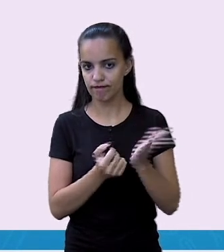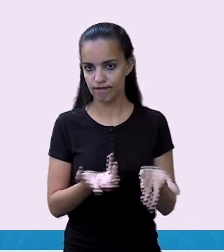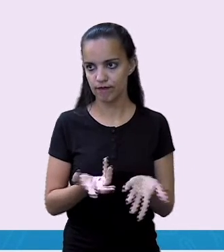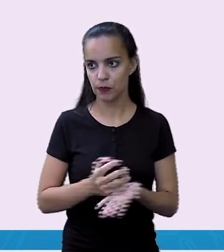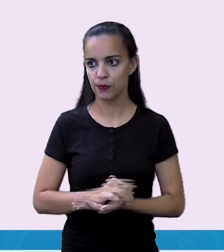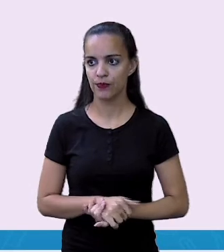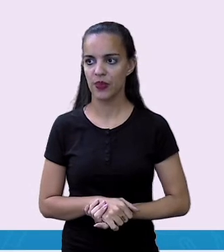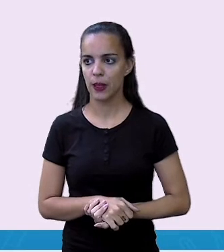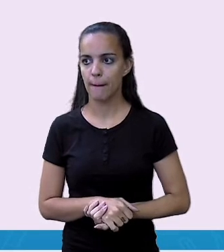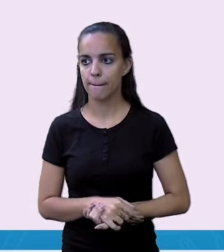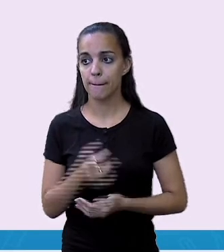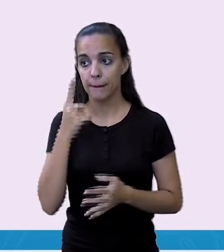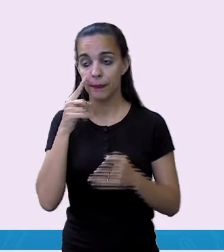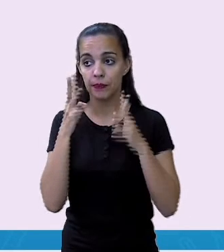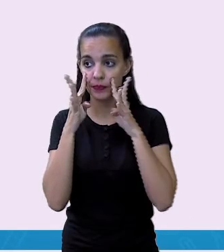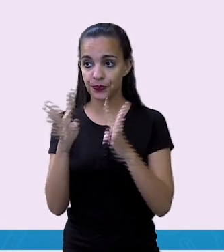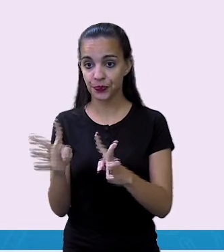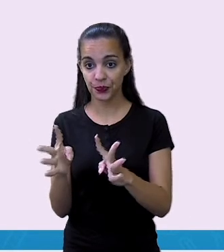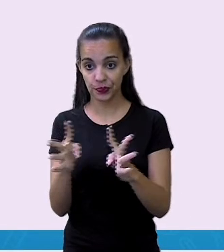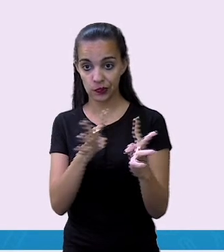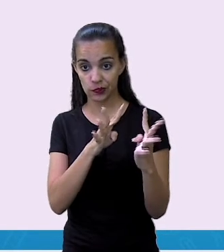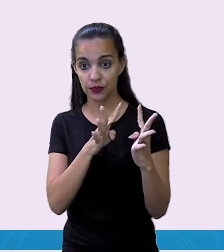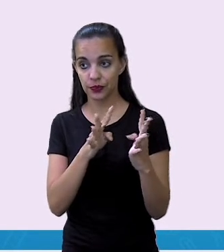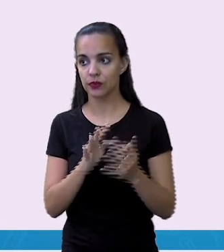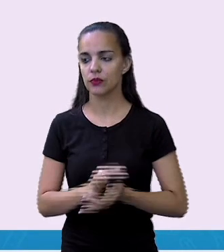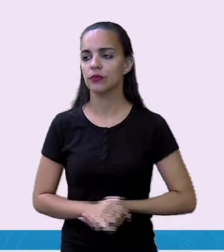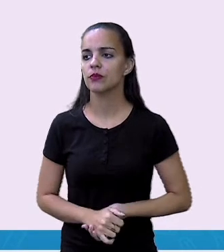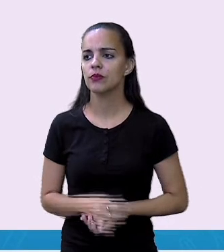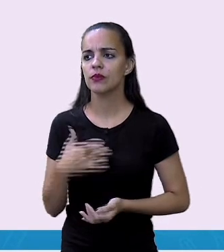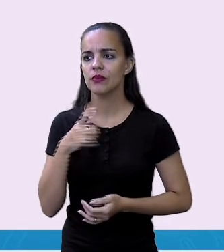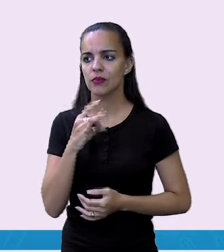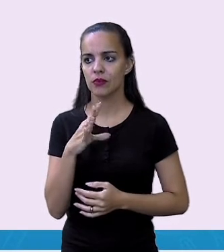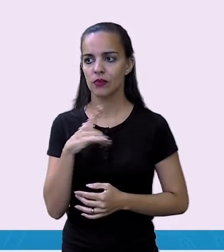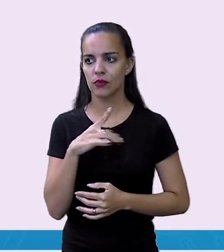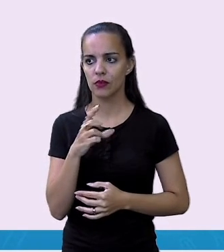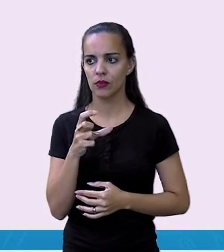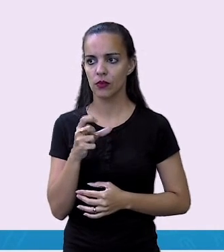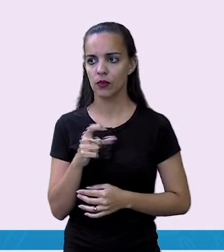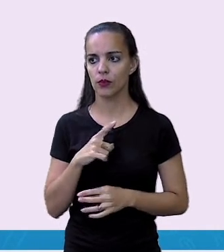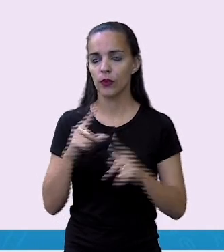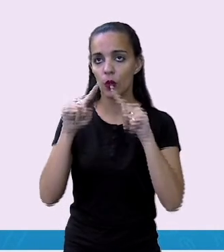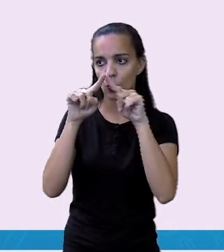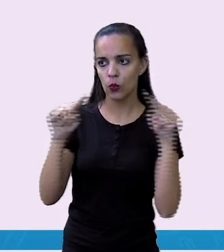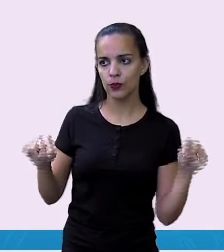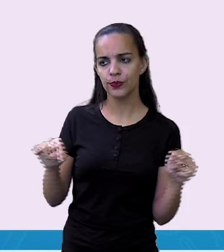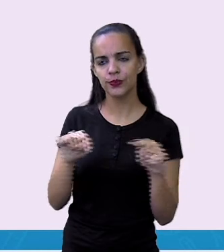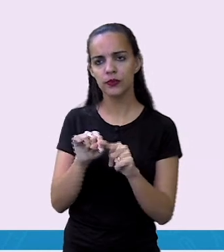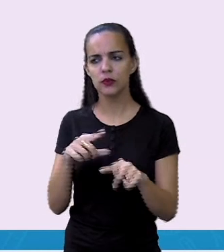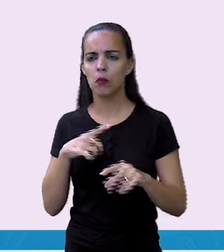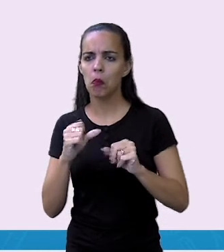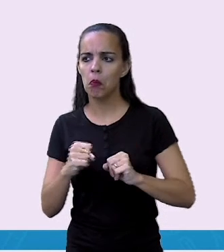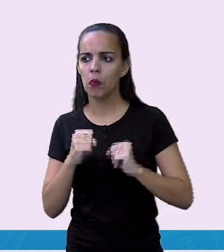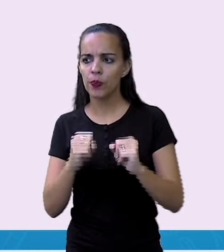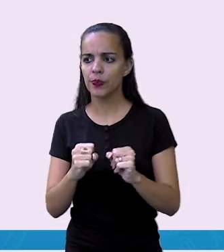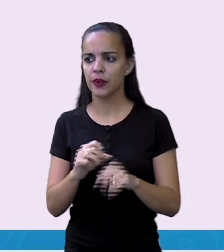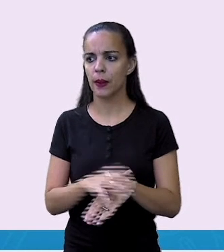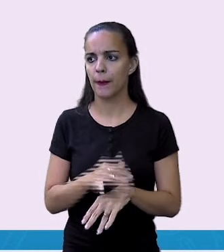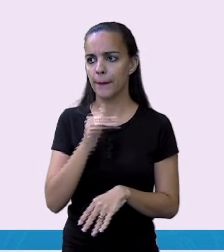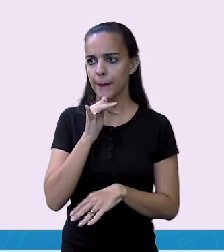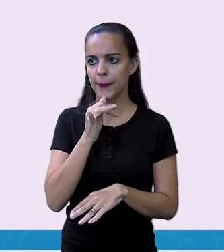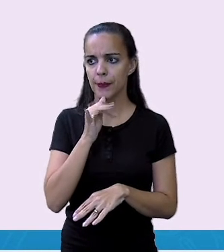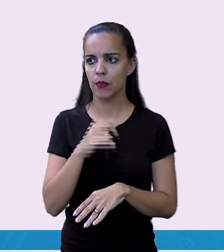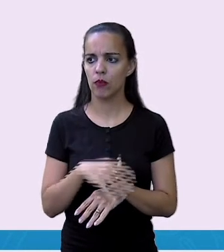Então, preste atenção. Em um triângulo ou em qualquer triângulo, pode ser